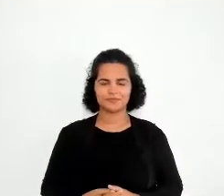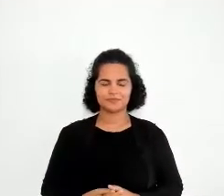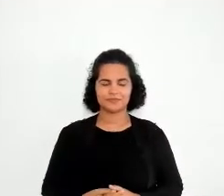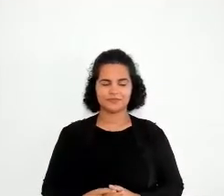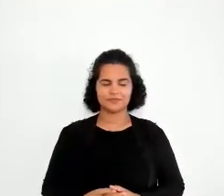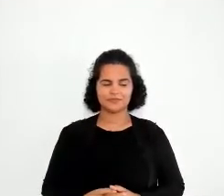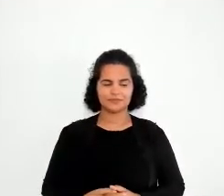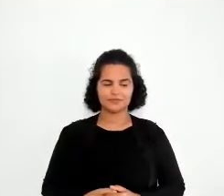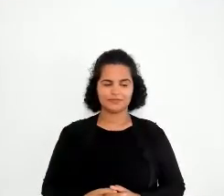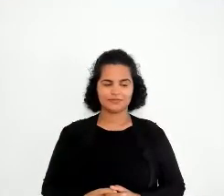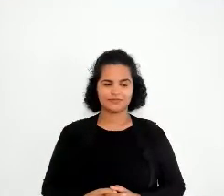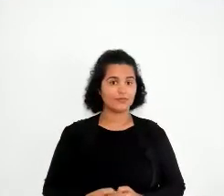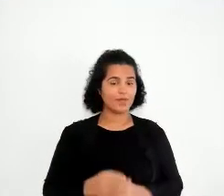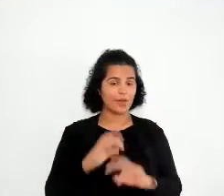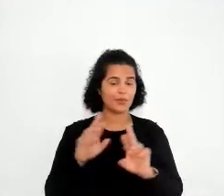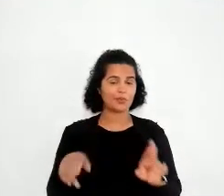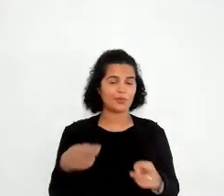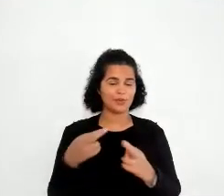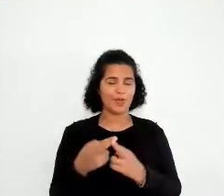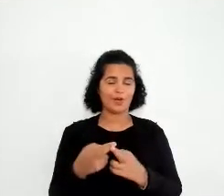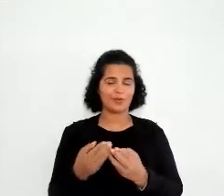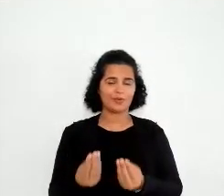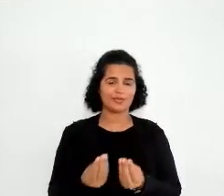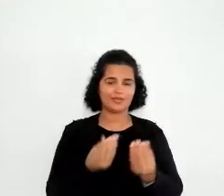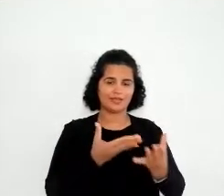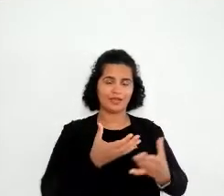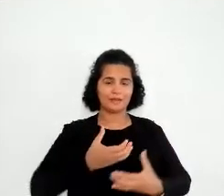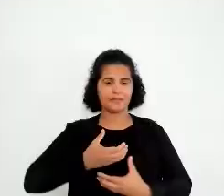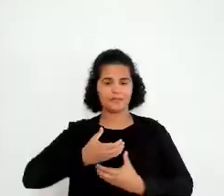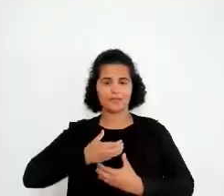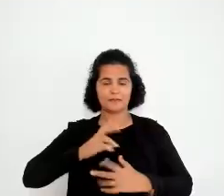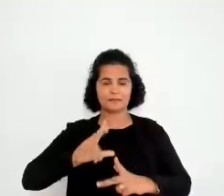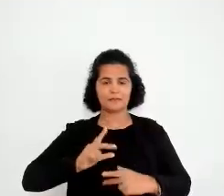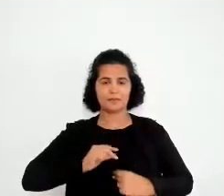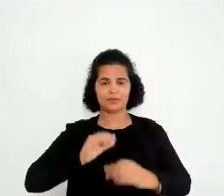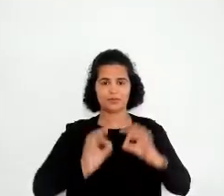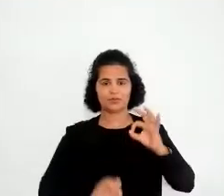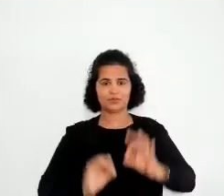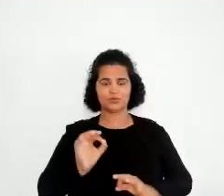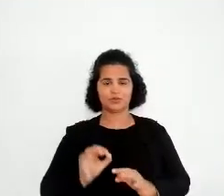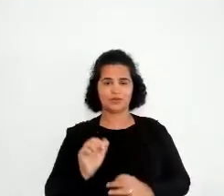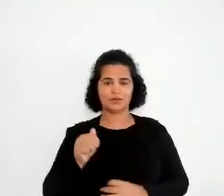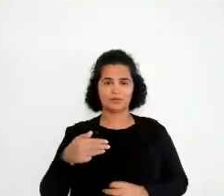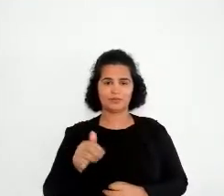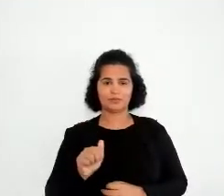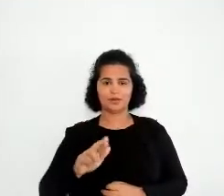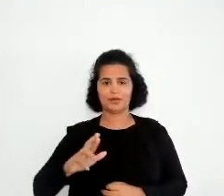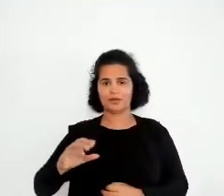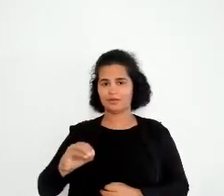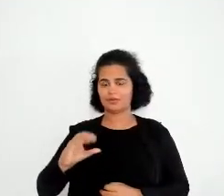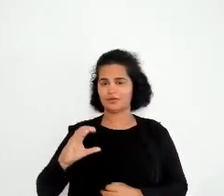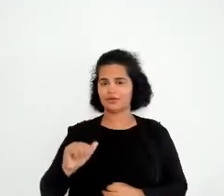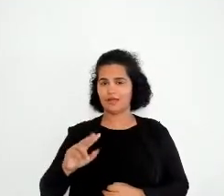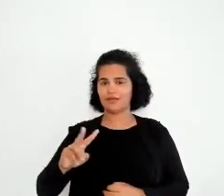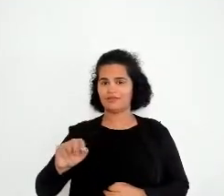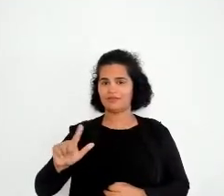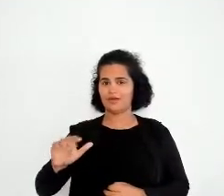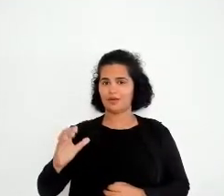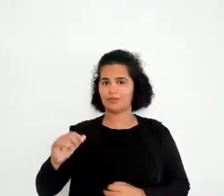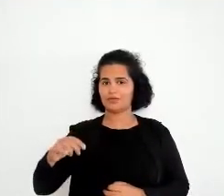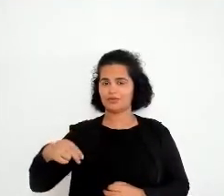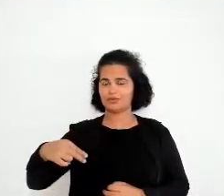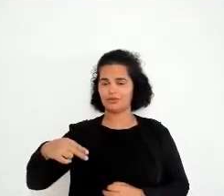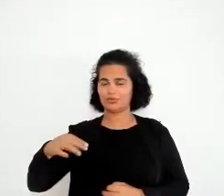Sessão solene de entrega das medalhas Mérito Judiciário Amaro Cavalcante, Valor Judiciário Seabra Fagundes